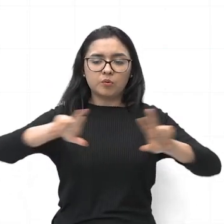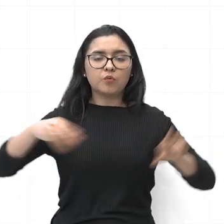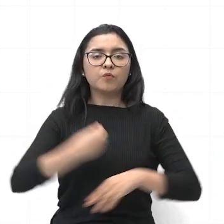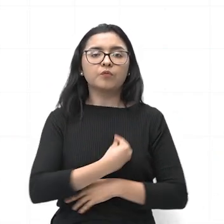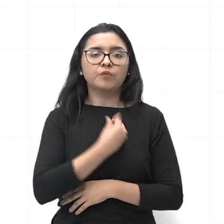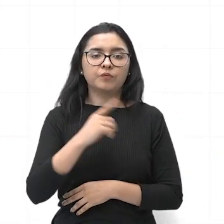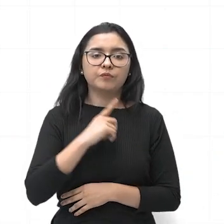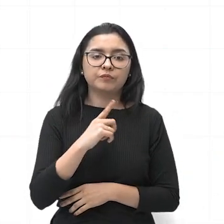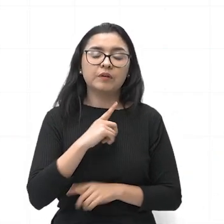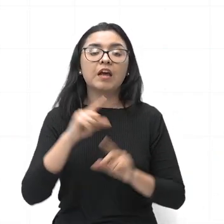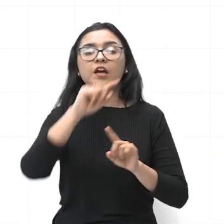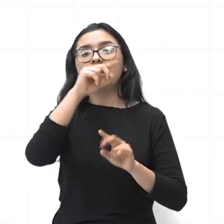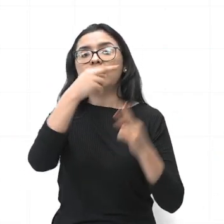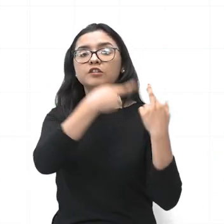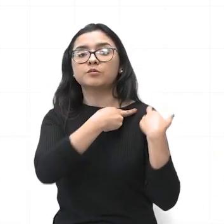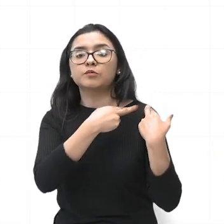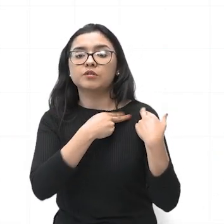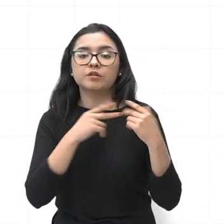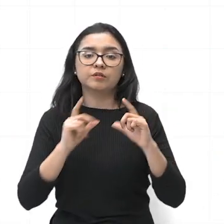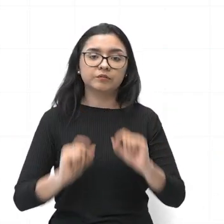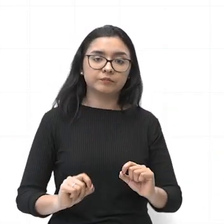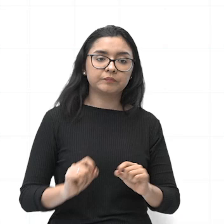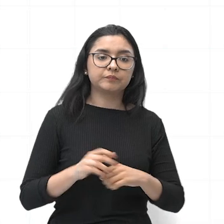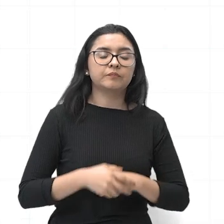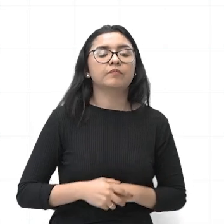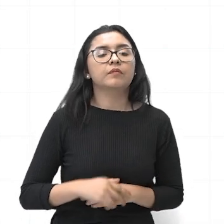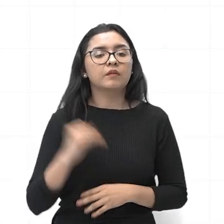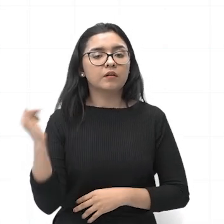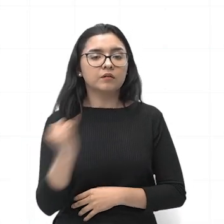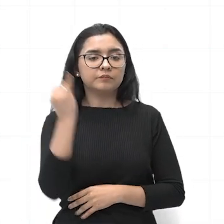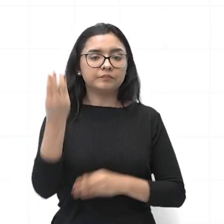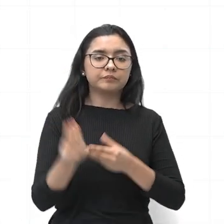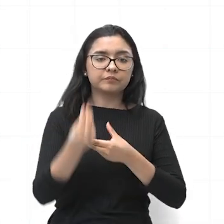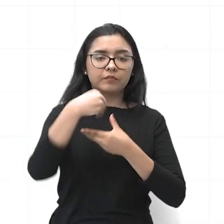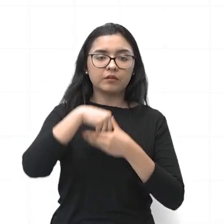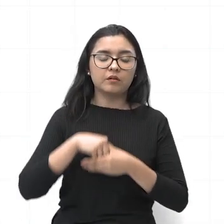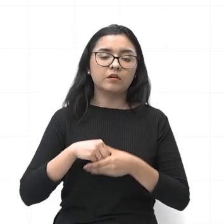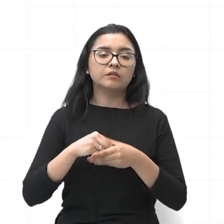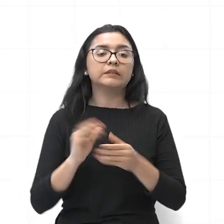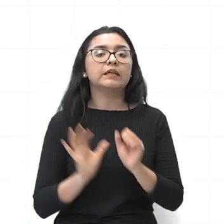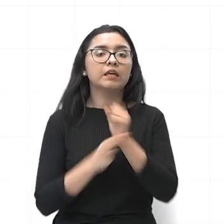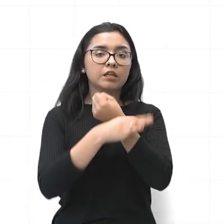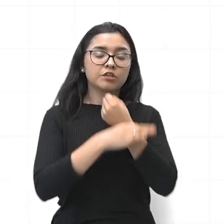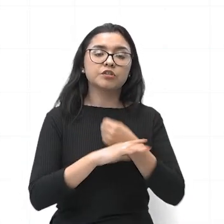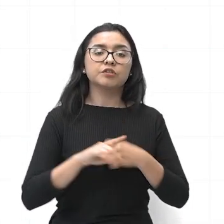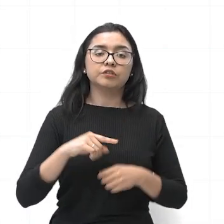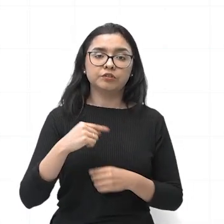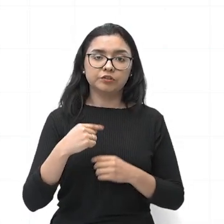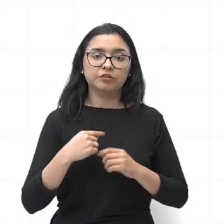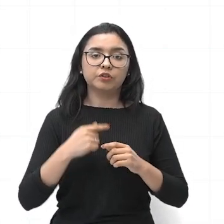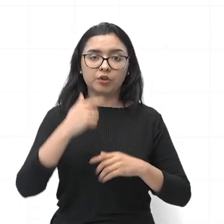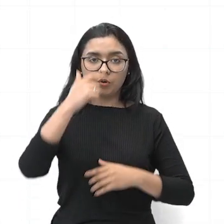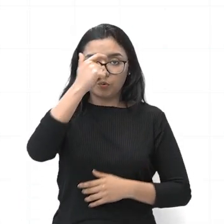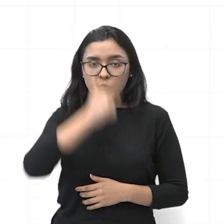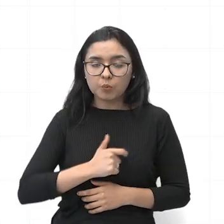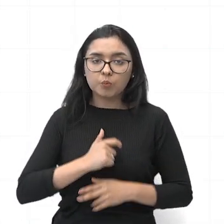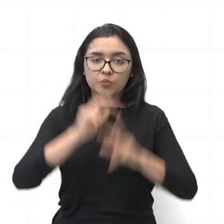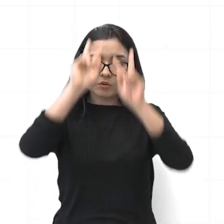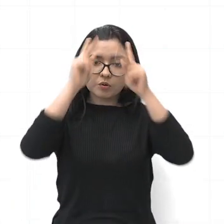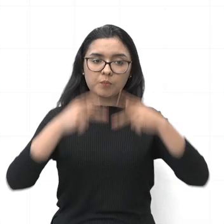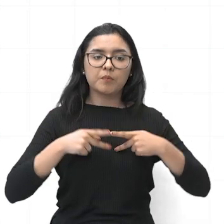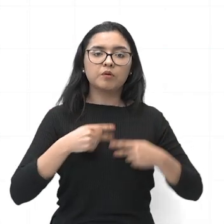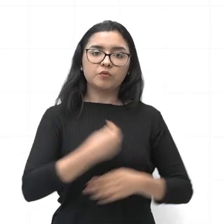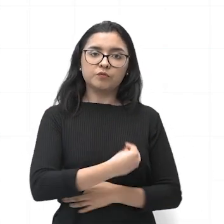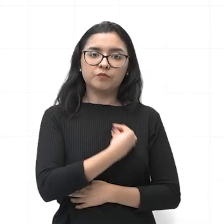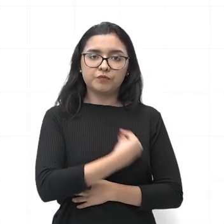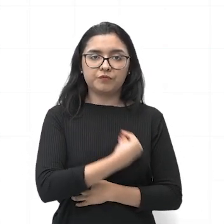Responsável pela realização dos processos vitais que garantem a sobrevivência do organismo.